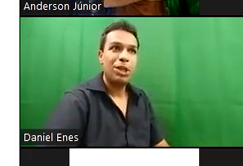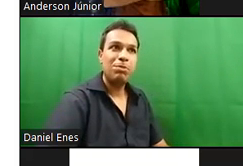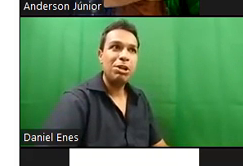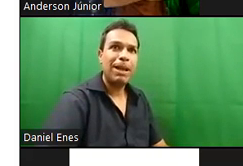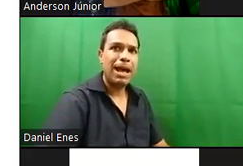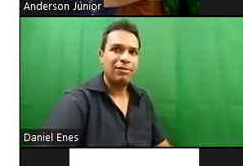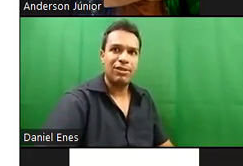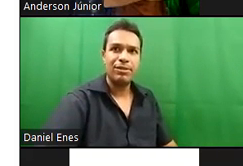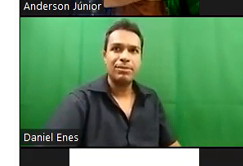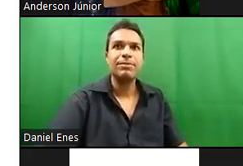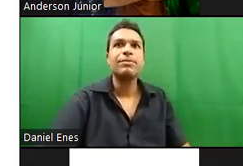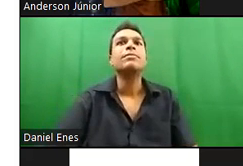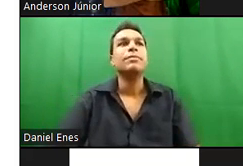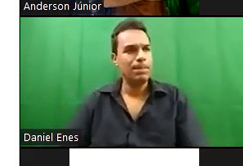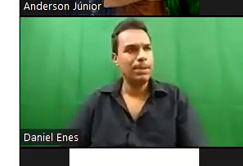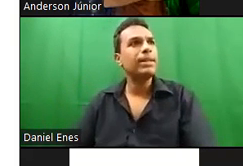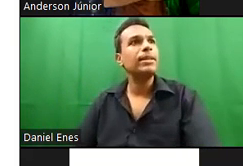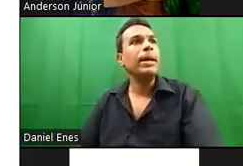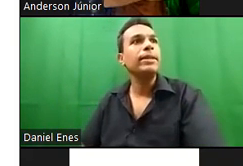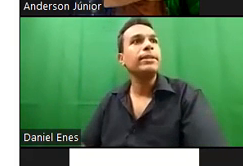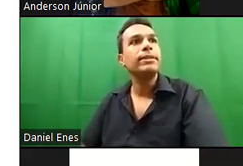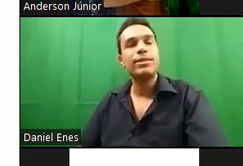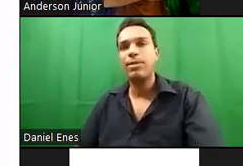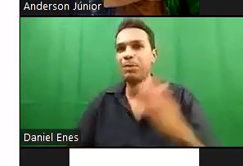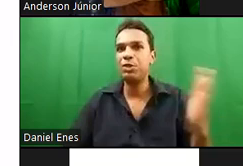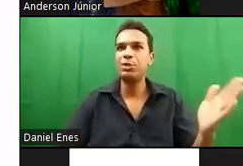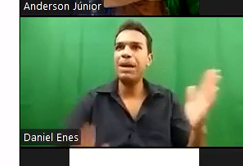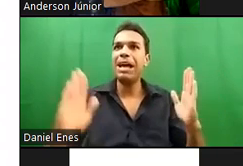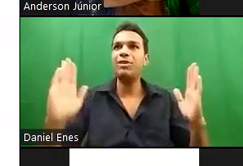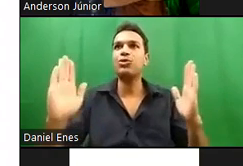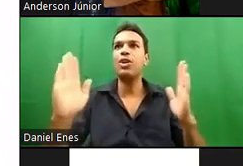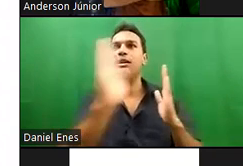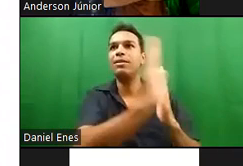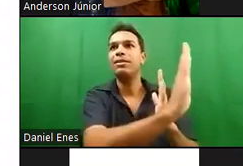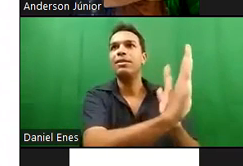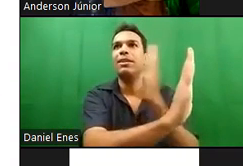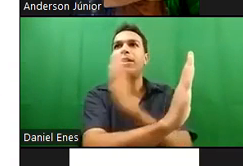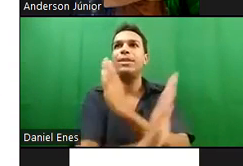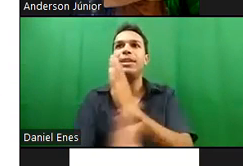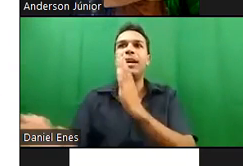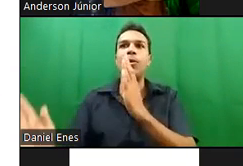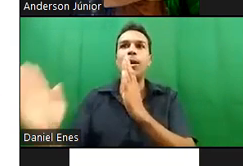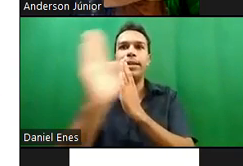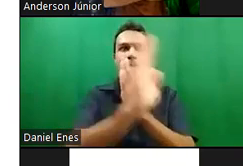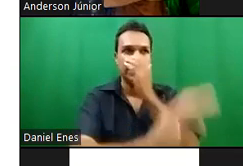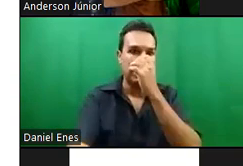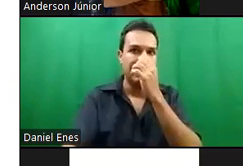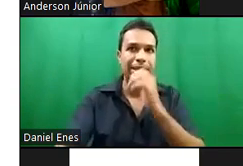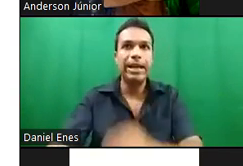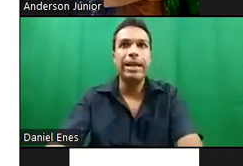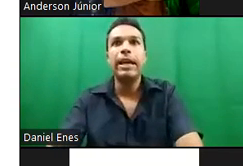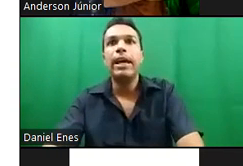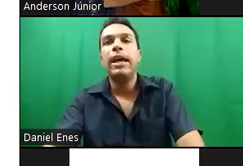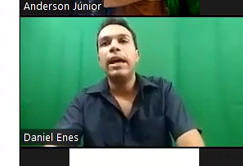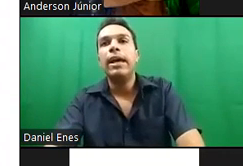As mesmas palavras. A primeira também, né? São as mesmas palavras e eu só alterei a ordem,